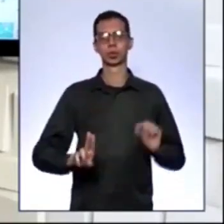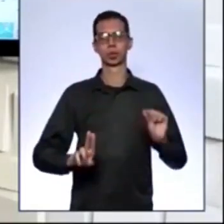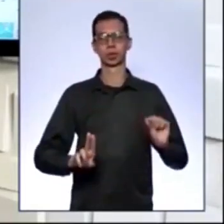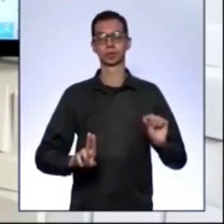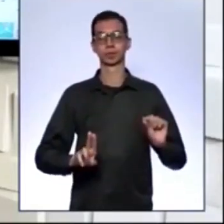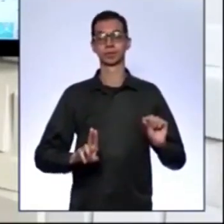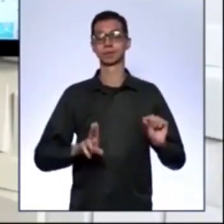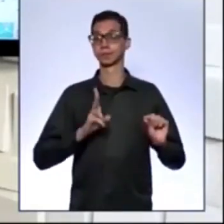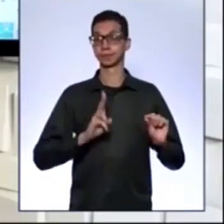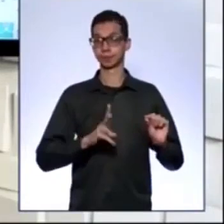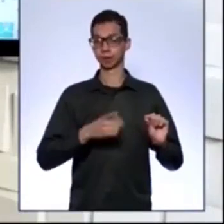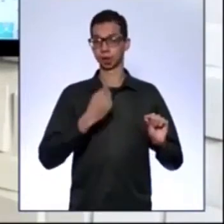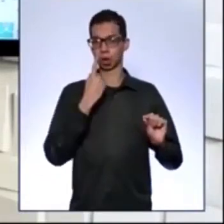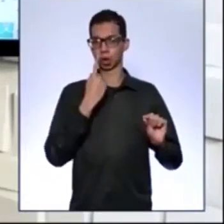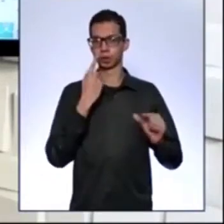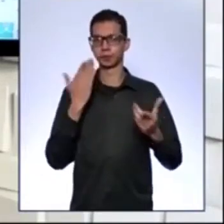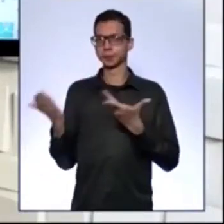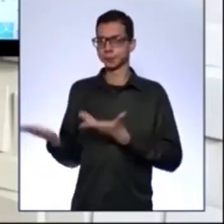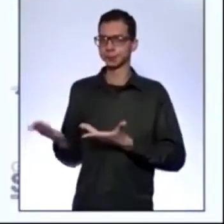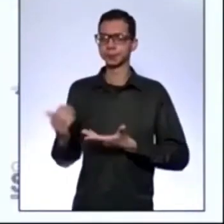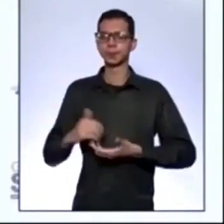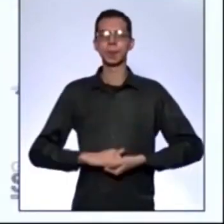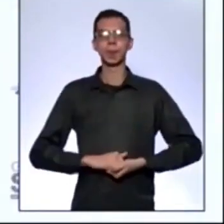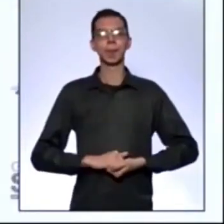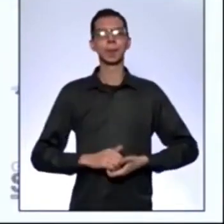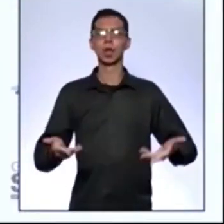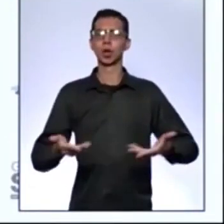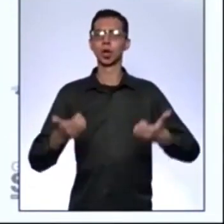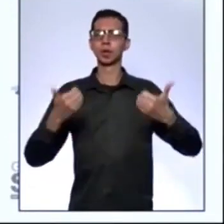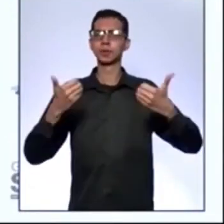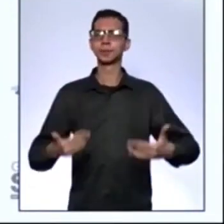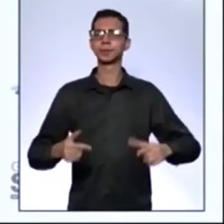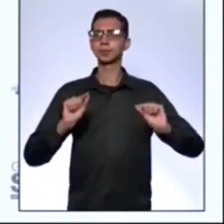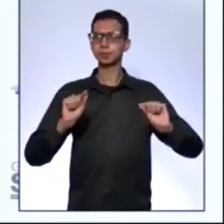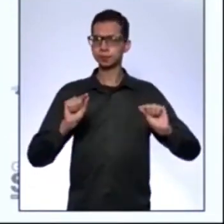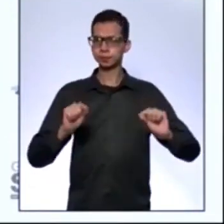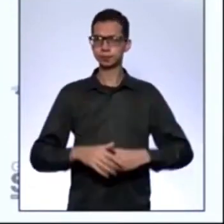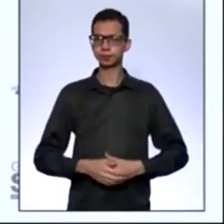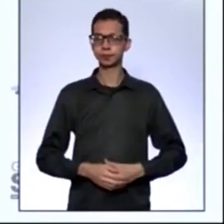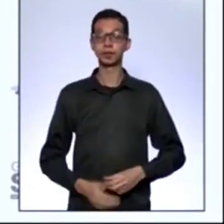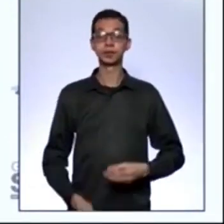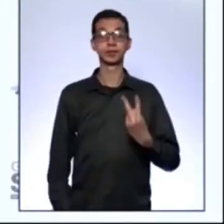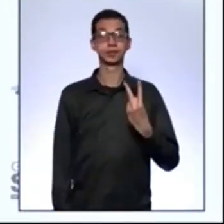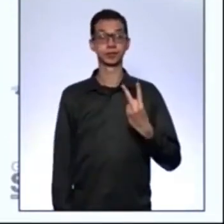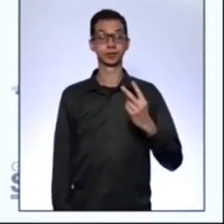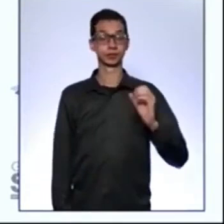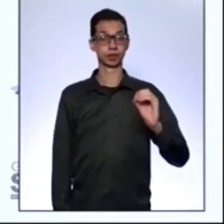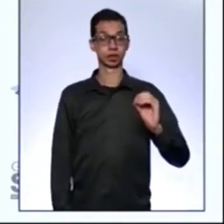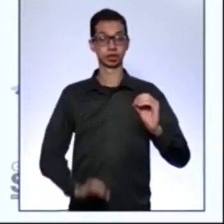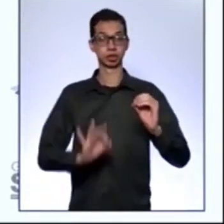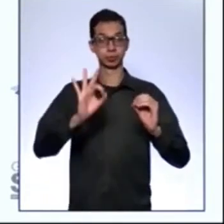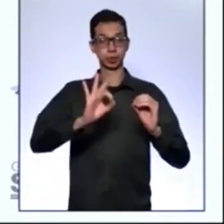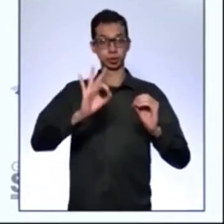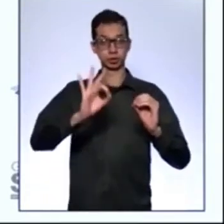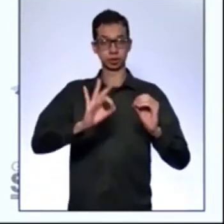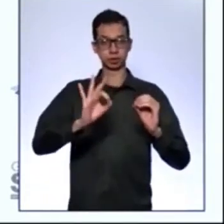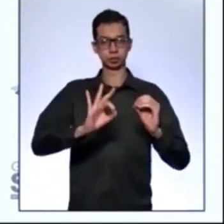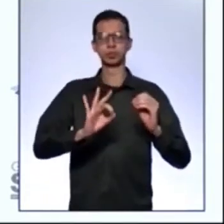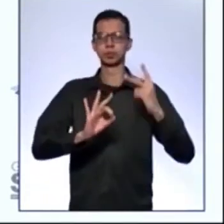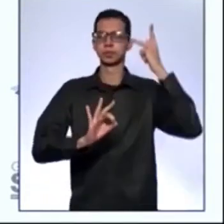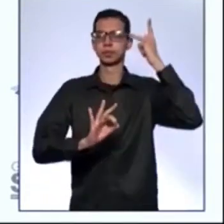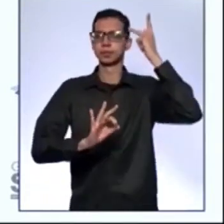constante agora ele tá falando gente que Vinte por cento é leite